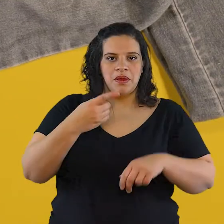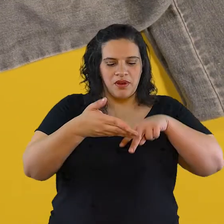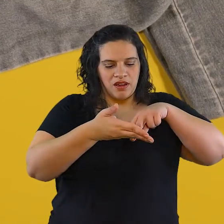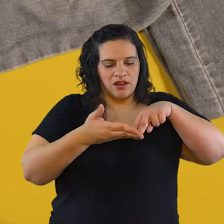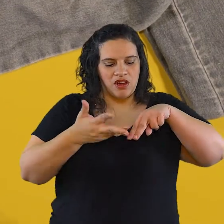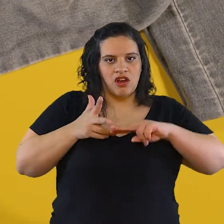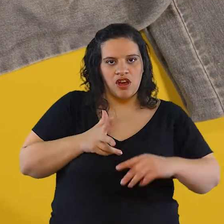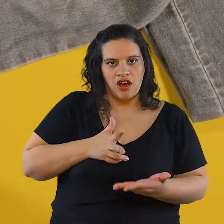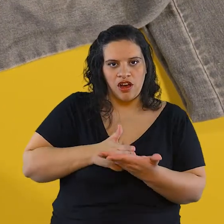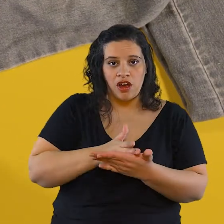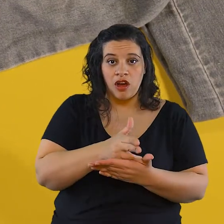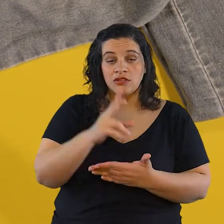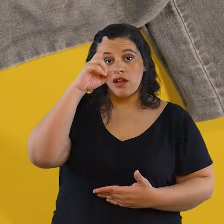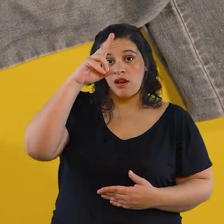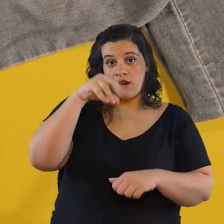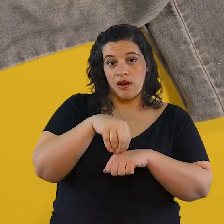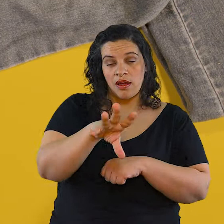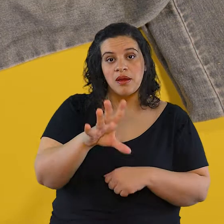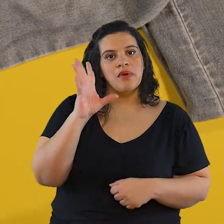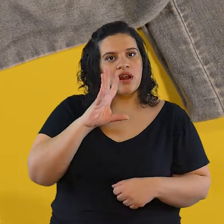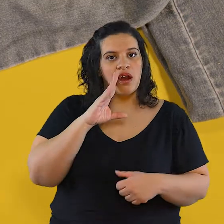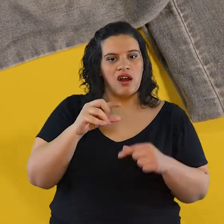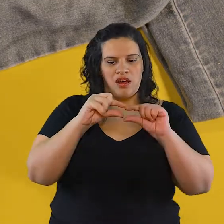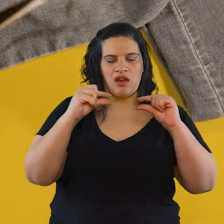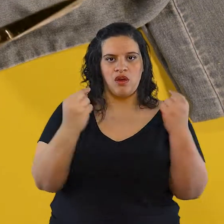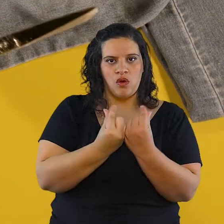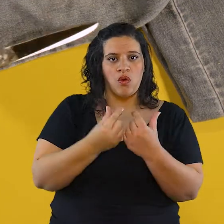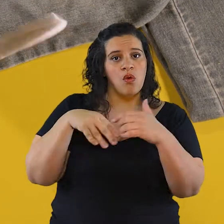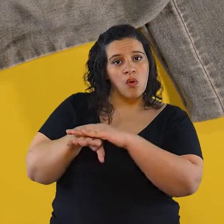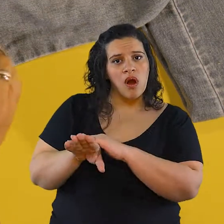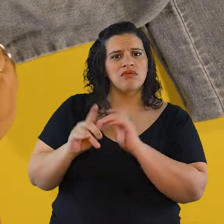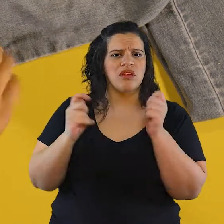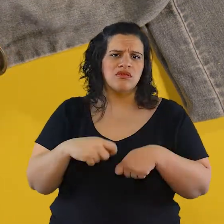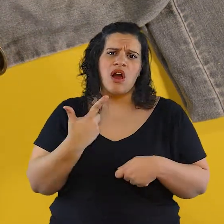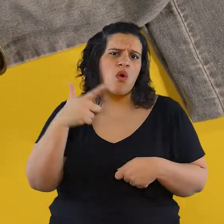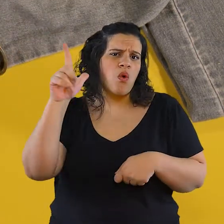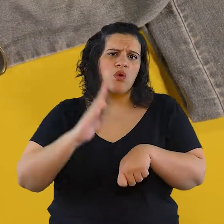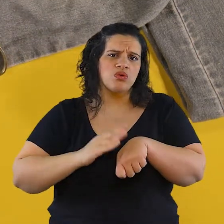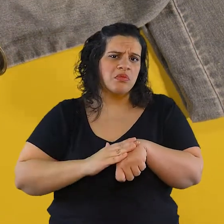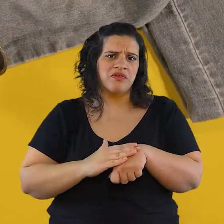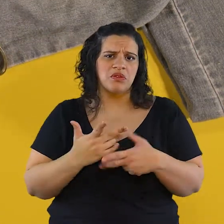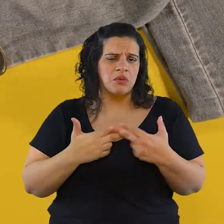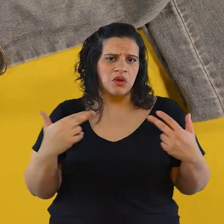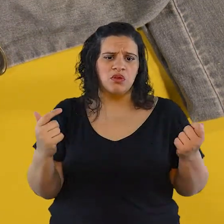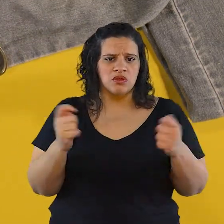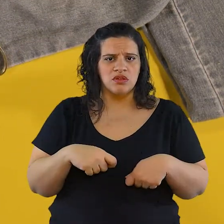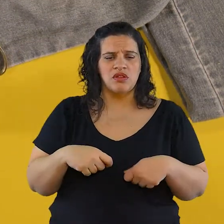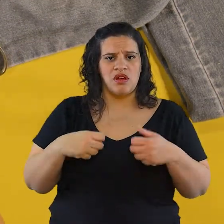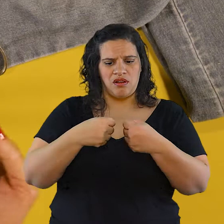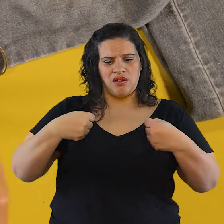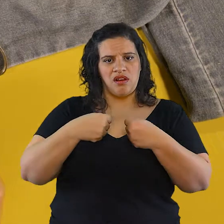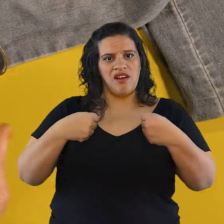Começo tirando a costura da barra. Lembrando que é legal guardar essa parte porque dá para fazer alguma